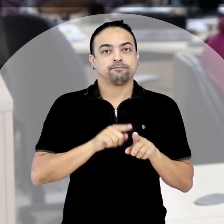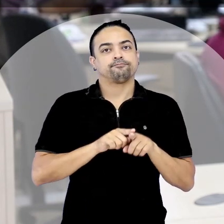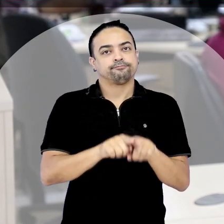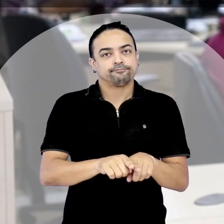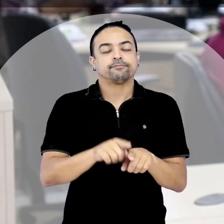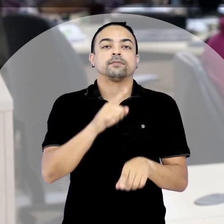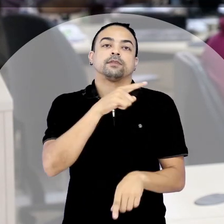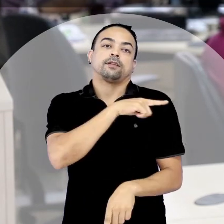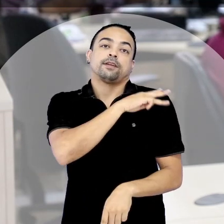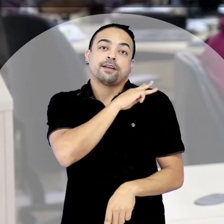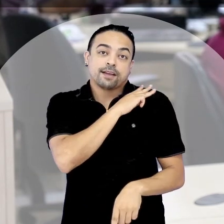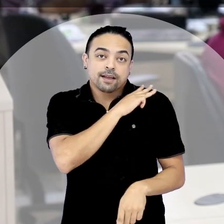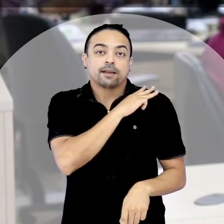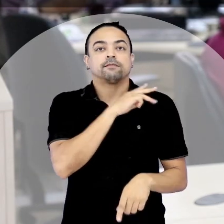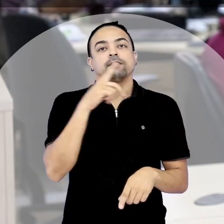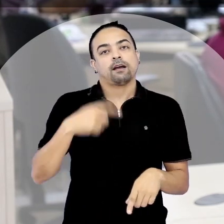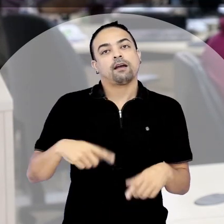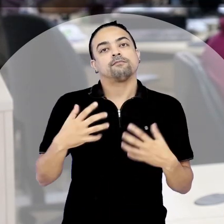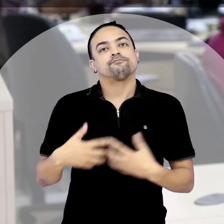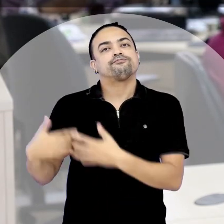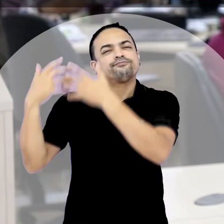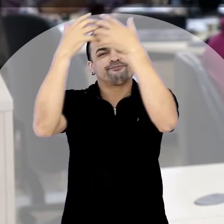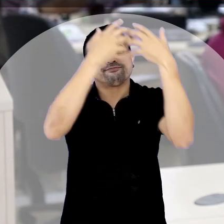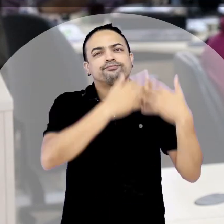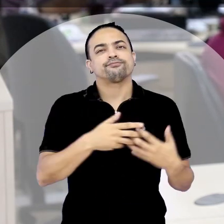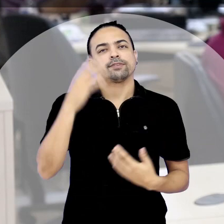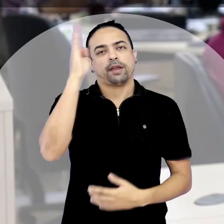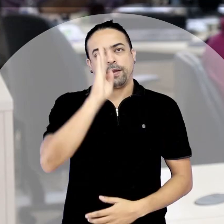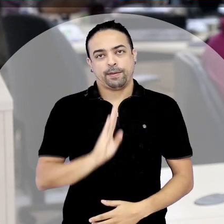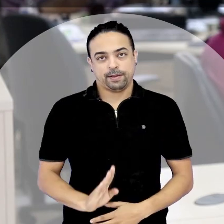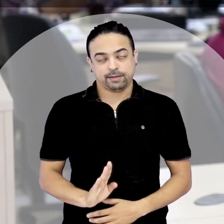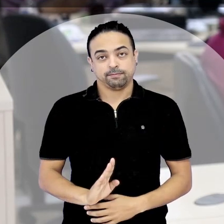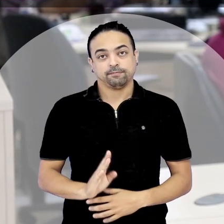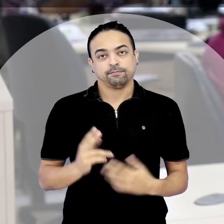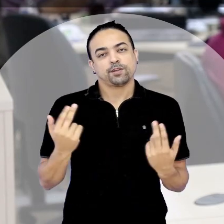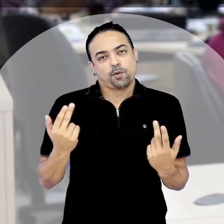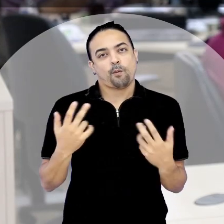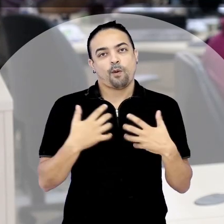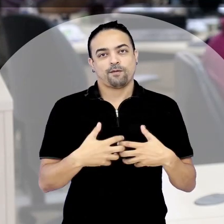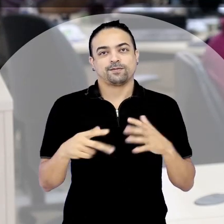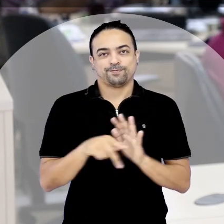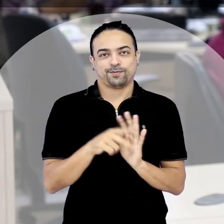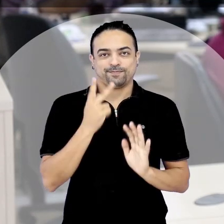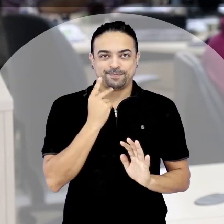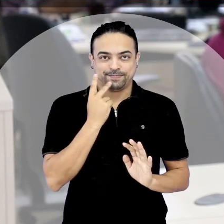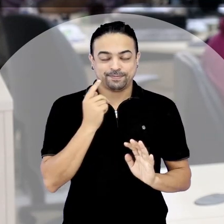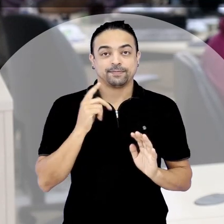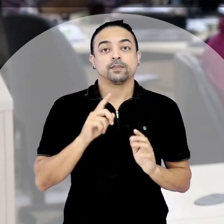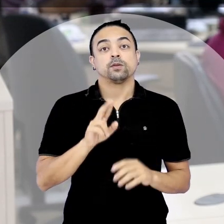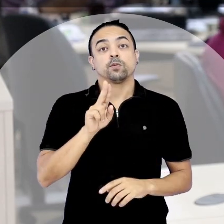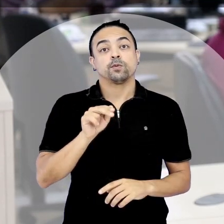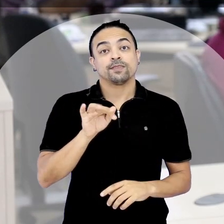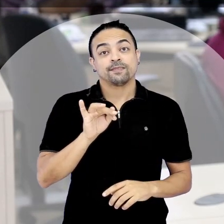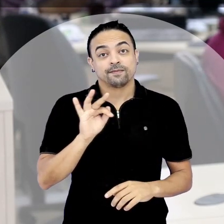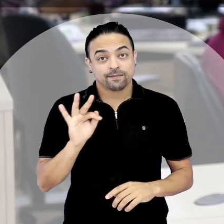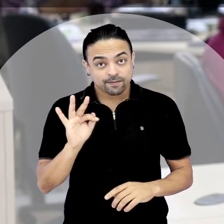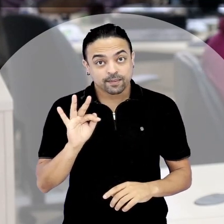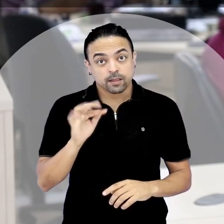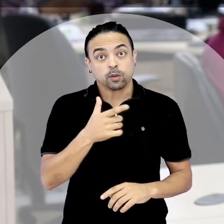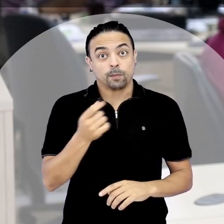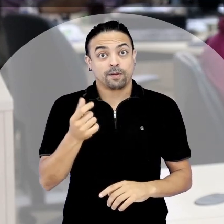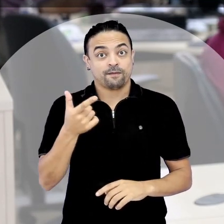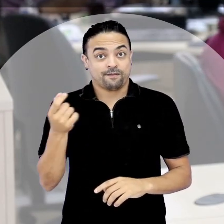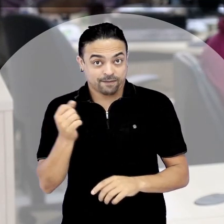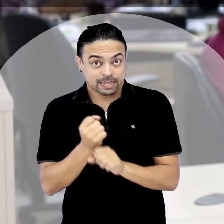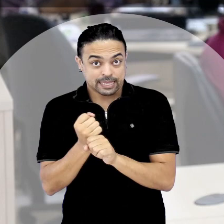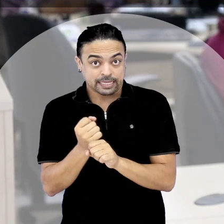médio das instituições da rede federal de educação profissional e tecnológica em 2020 almir que vai ser